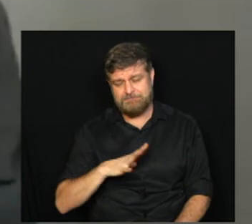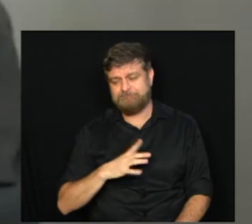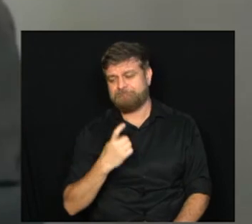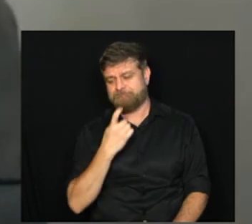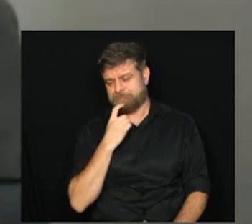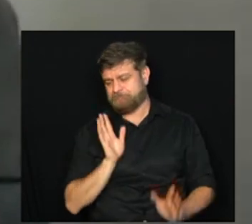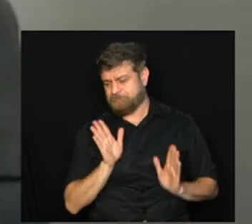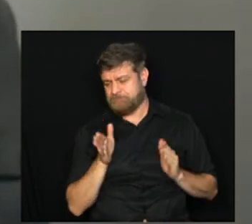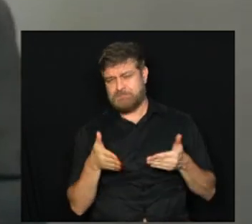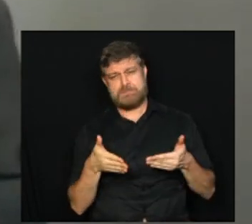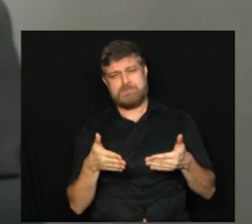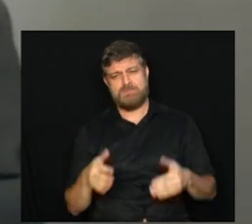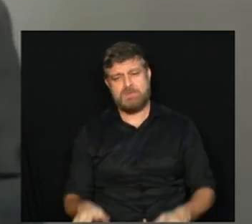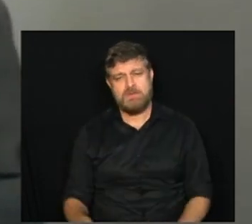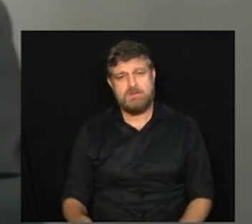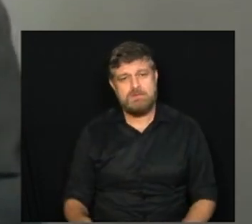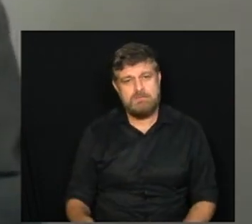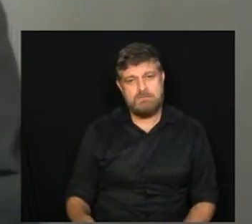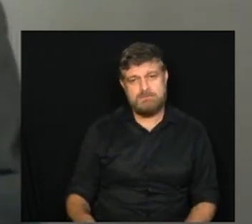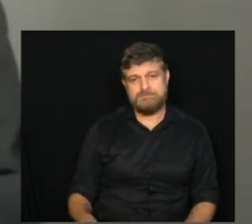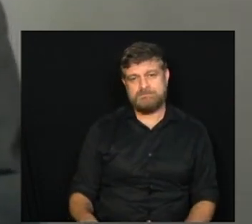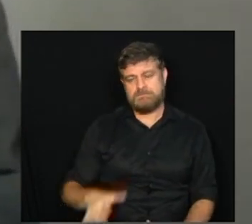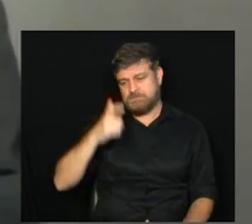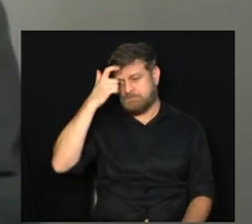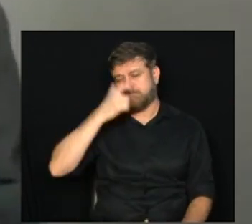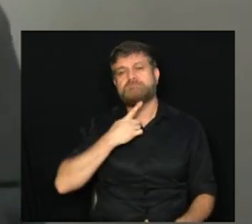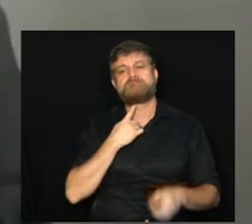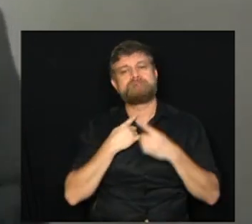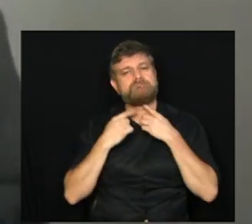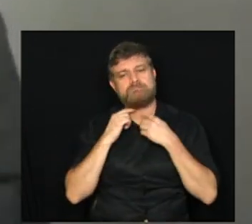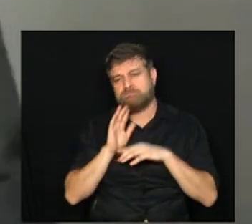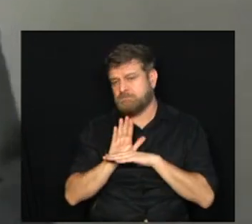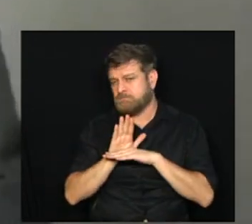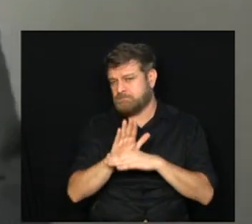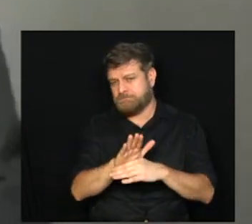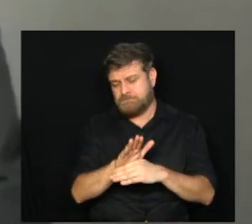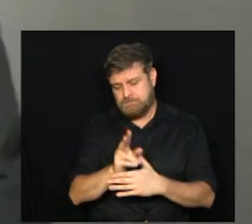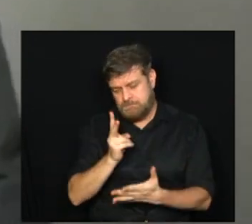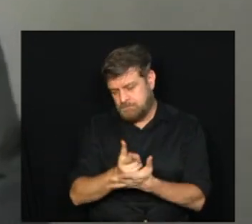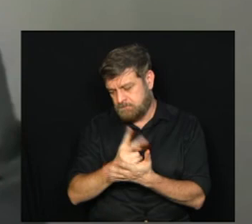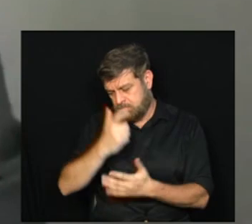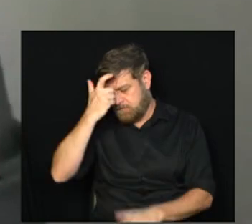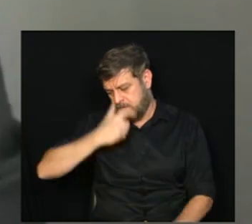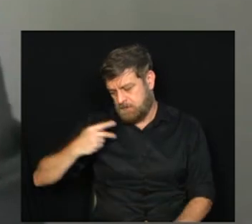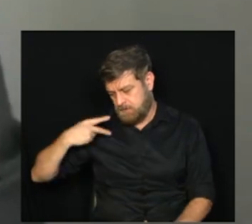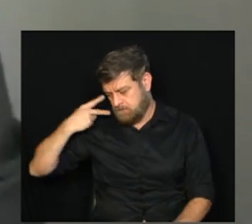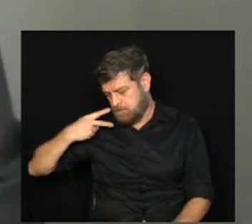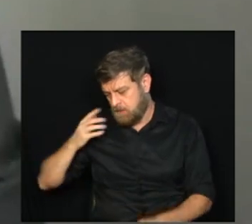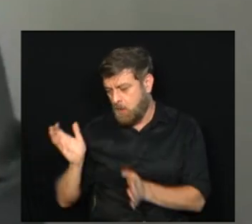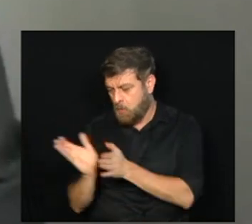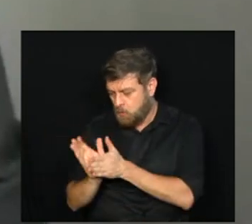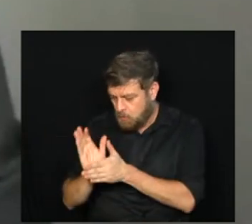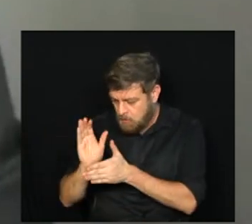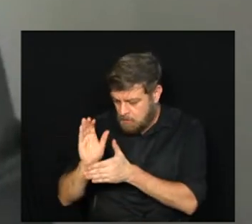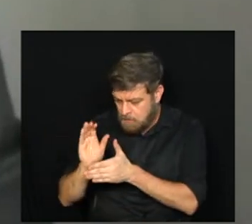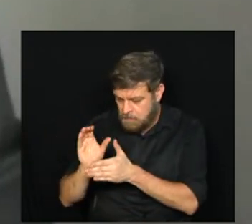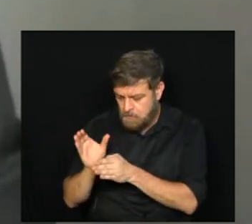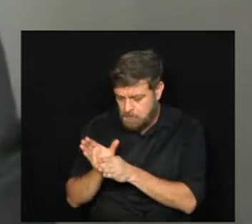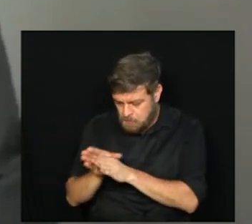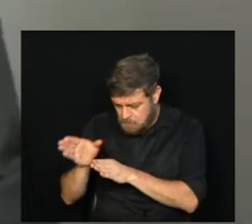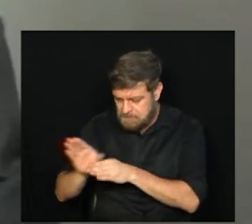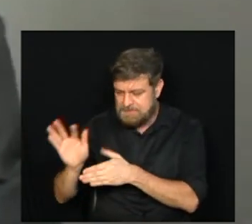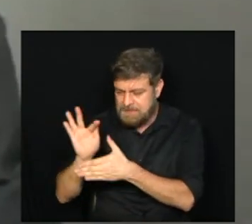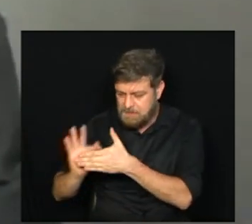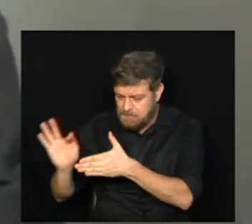cidade e colocar à disposição o mandato, tanto para os conselheiros tutelares, como para